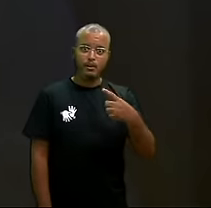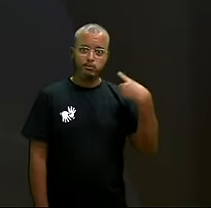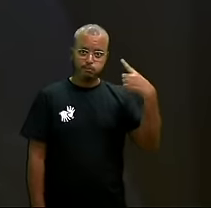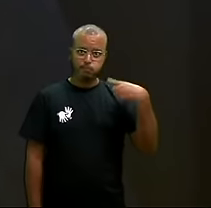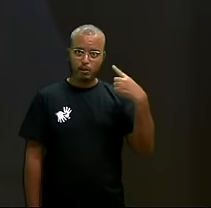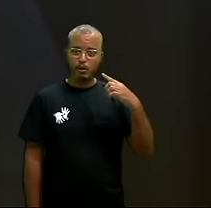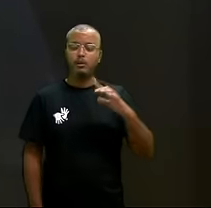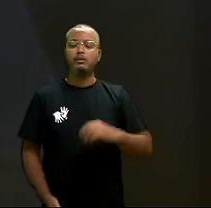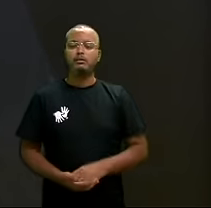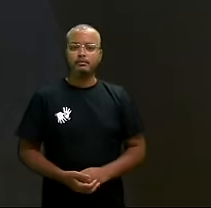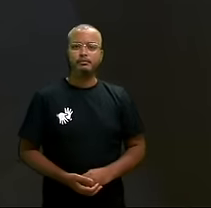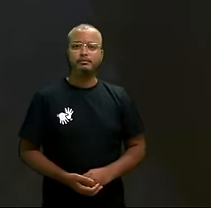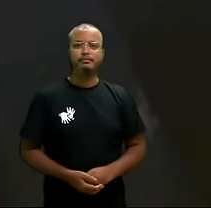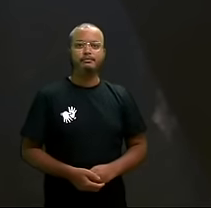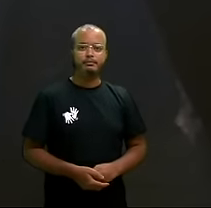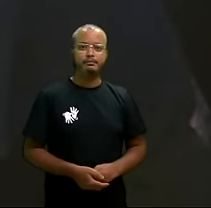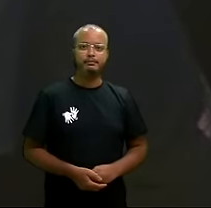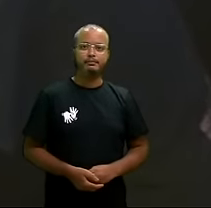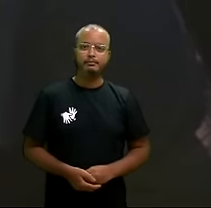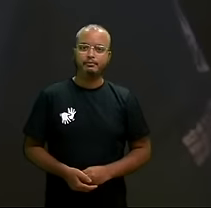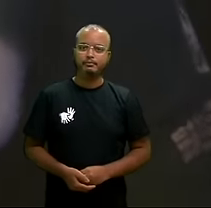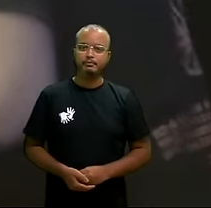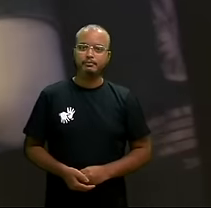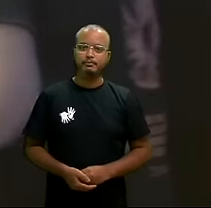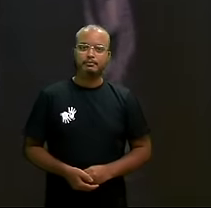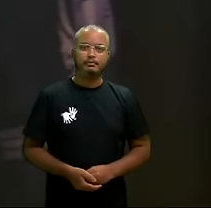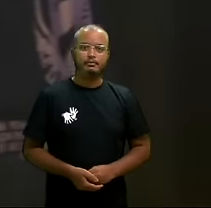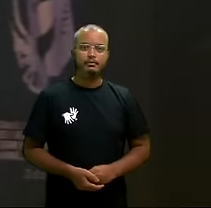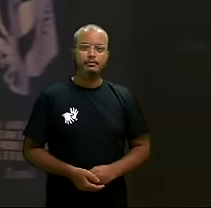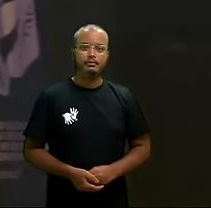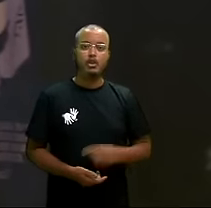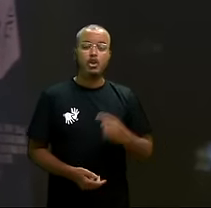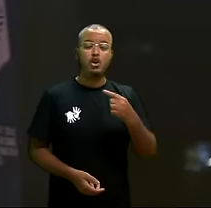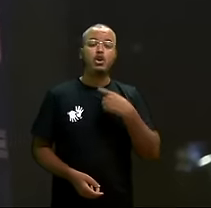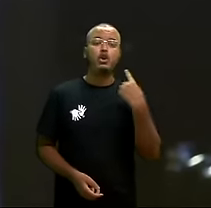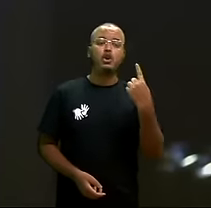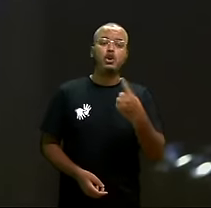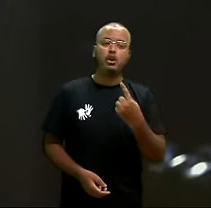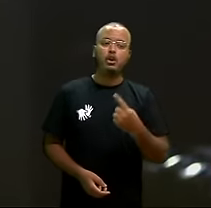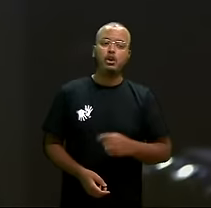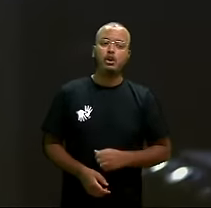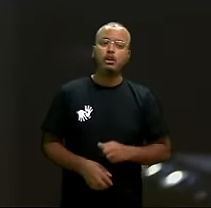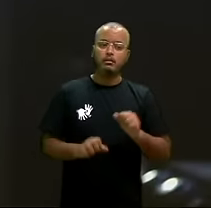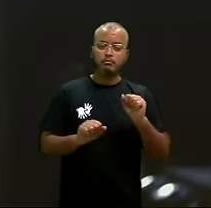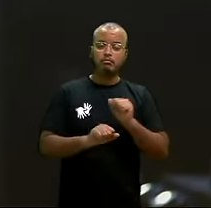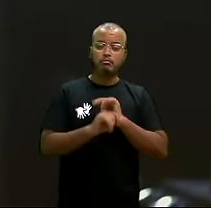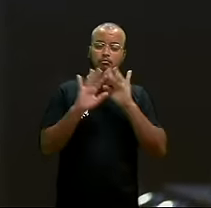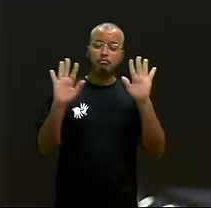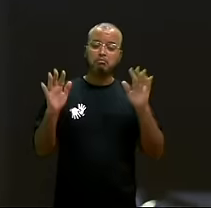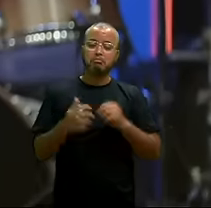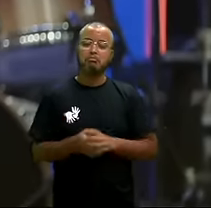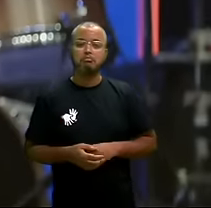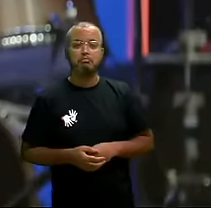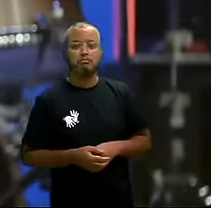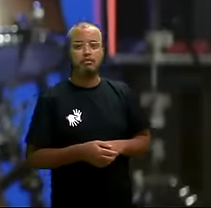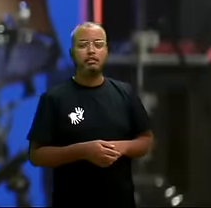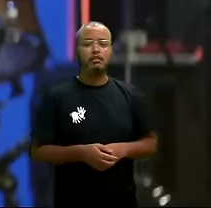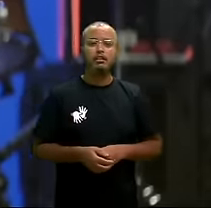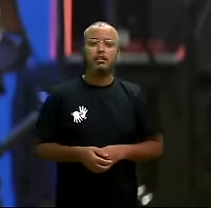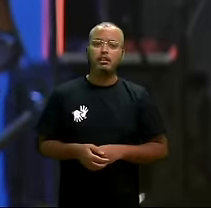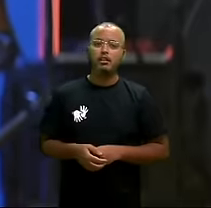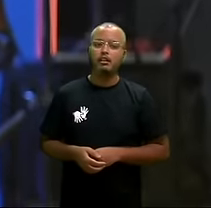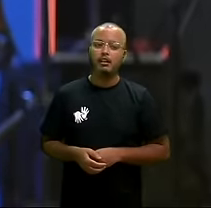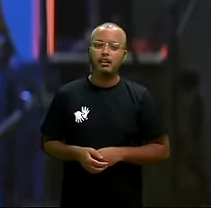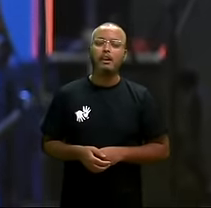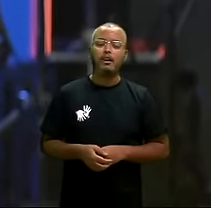A parte de Deus é ser? Claro. A nossa parte é ser? Deus vai te trouxe aqui para você ver, para